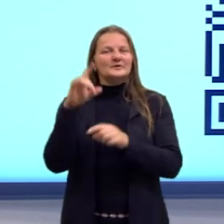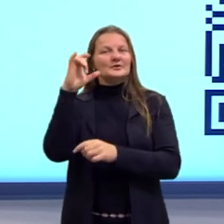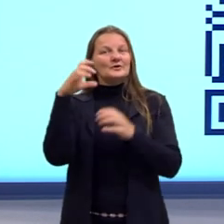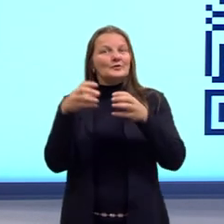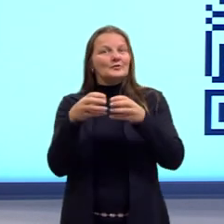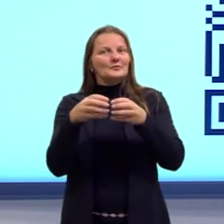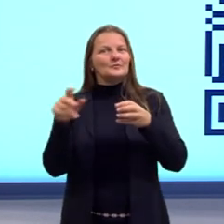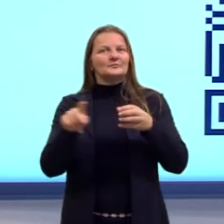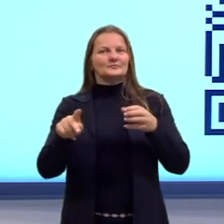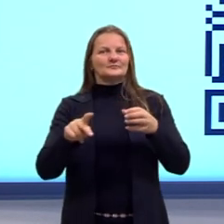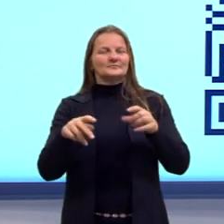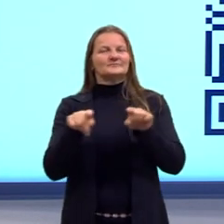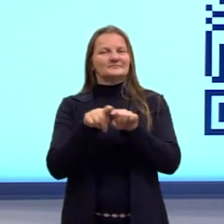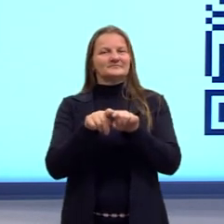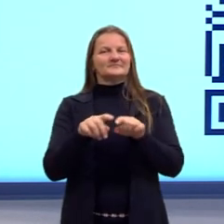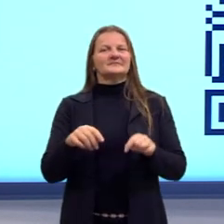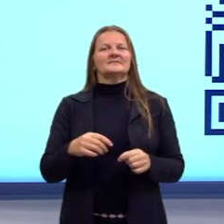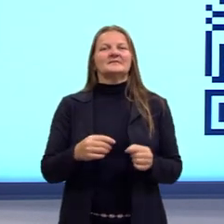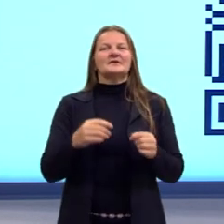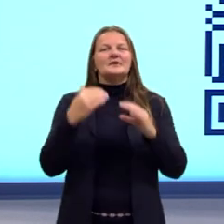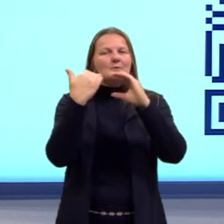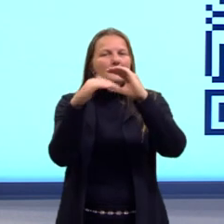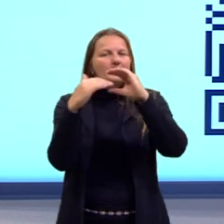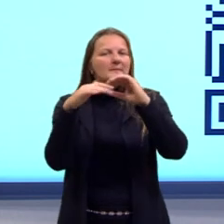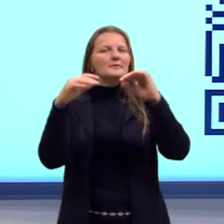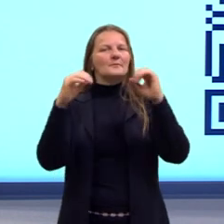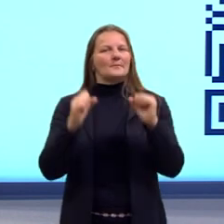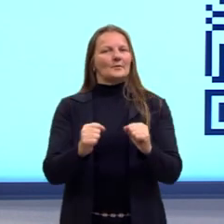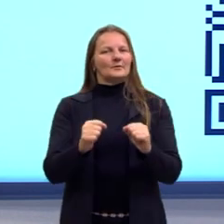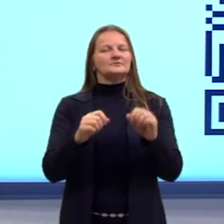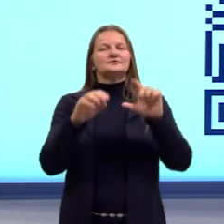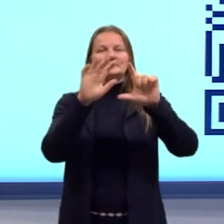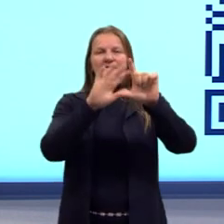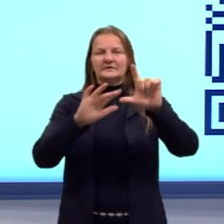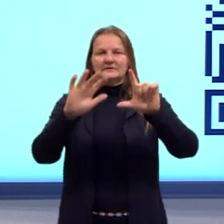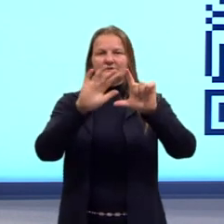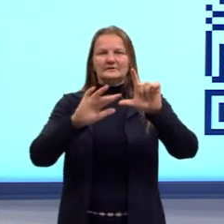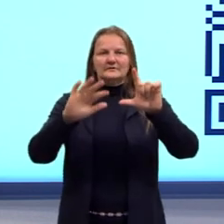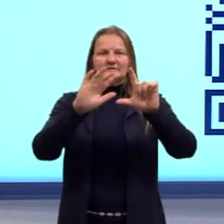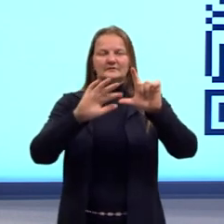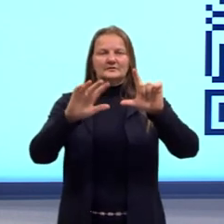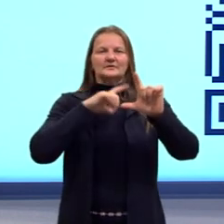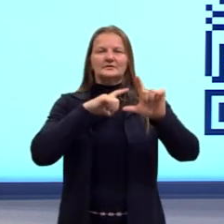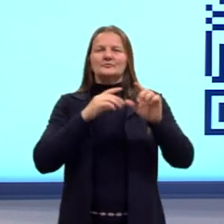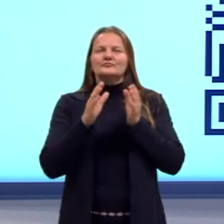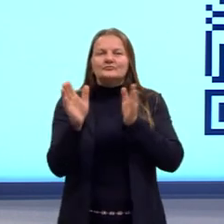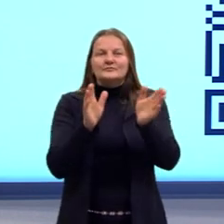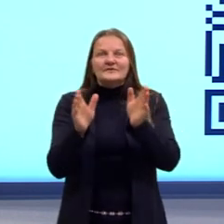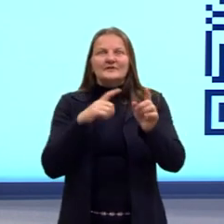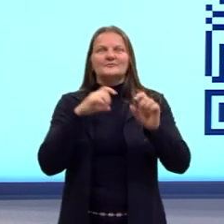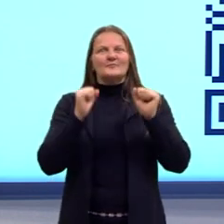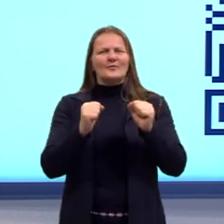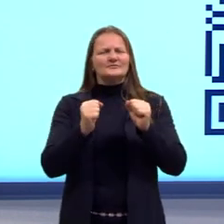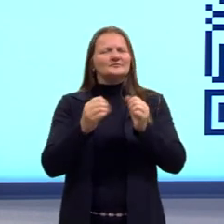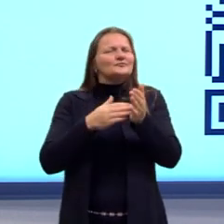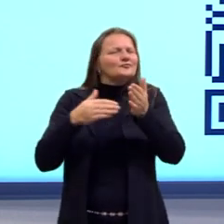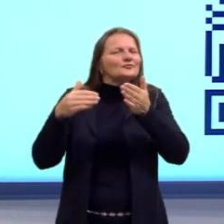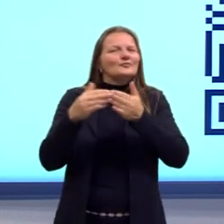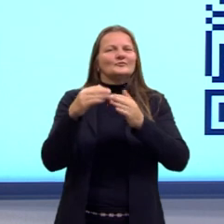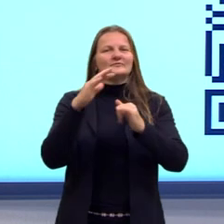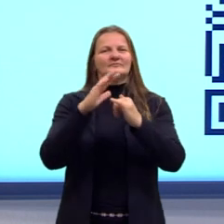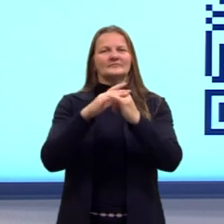dos profs do pré-enem também por e-mail e ele nunca r-code vocês têm acesso então a todas